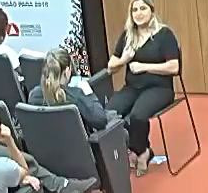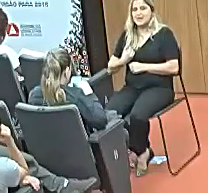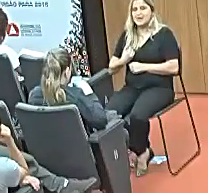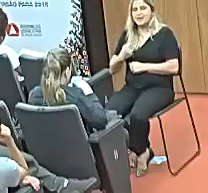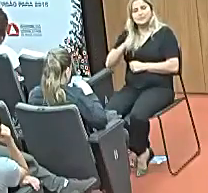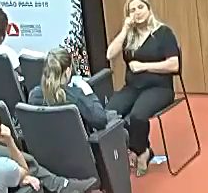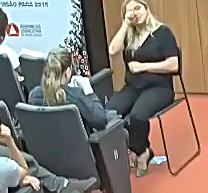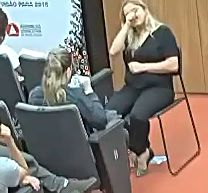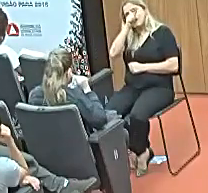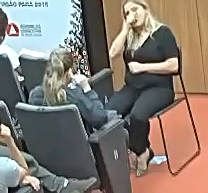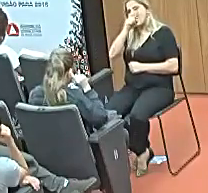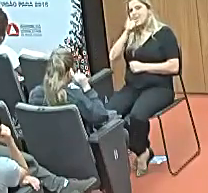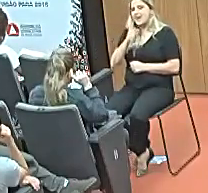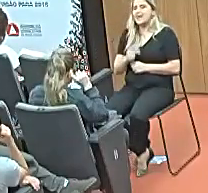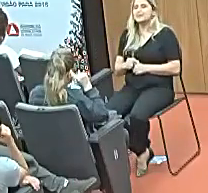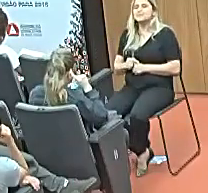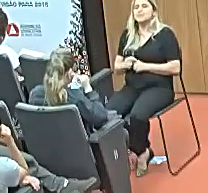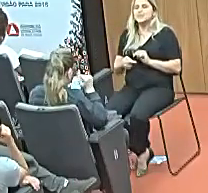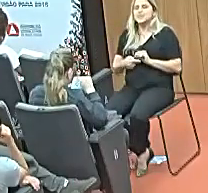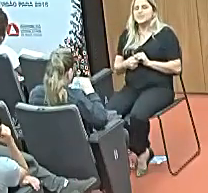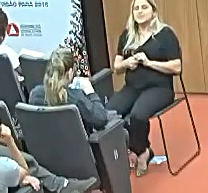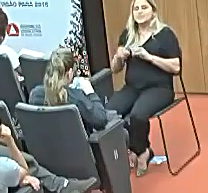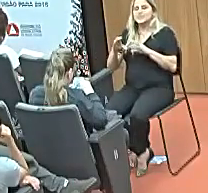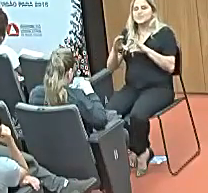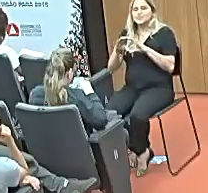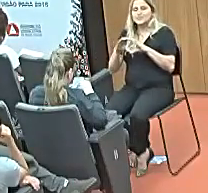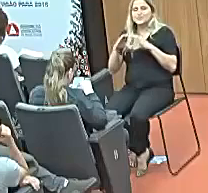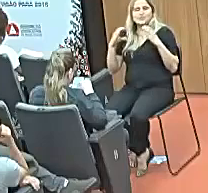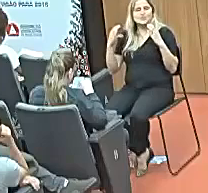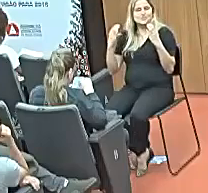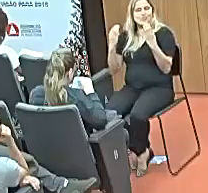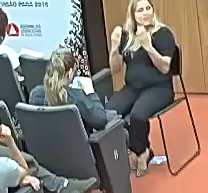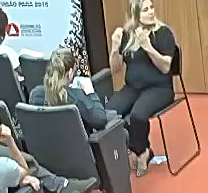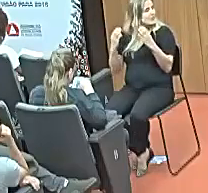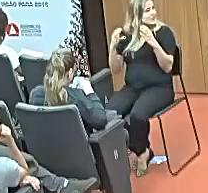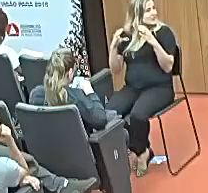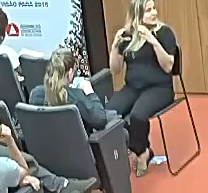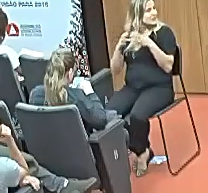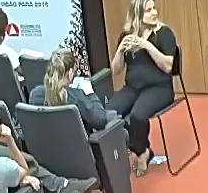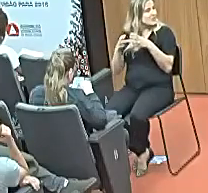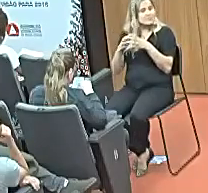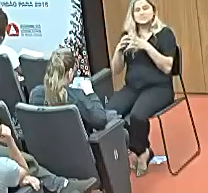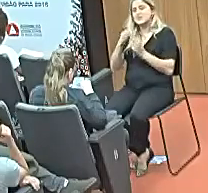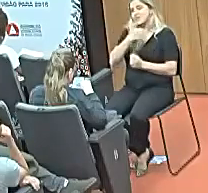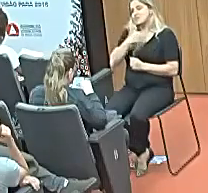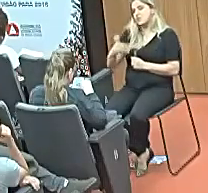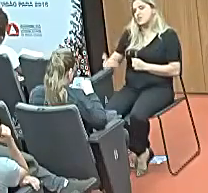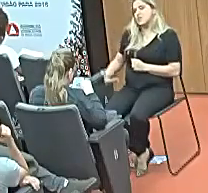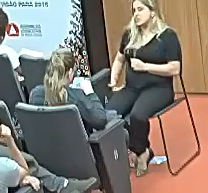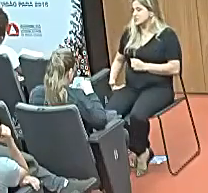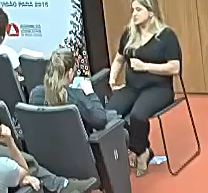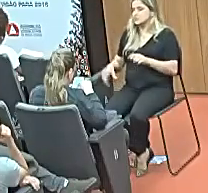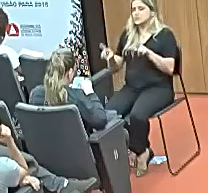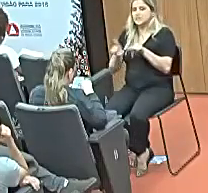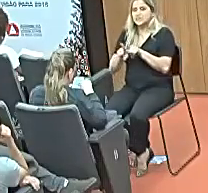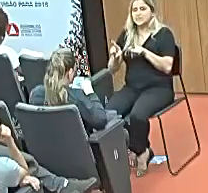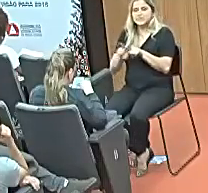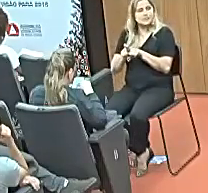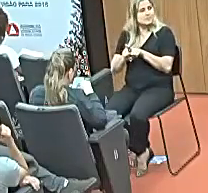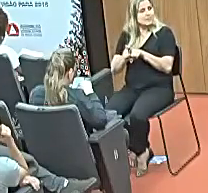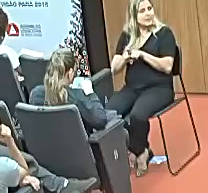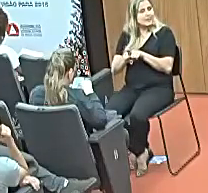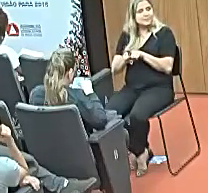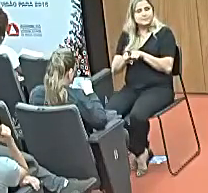dando a honra a sua presença no nosso concelho por isso afetará da fetaemg mas nós estamos aqui inclusive que leve que é assessor de política agrícola